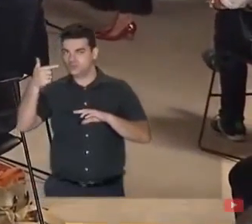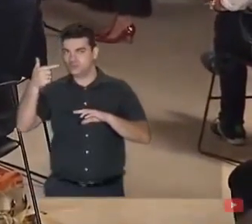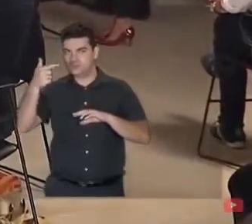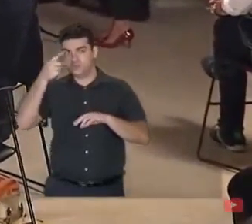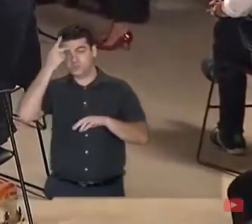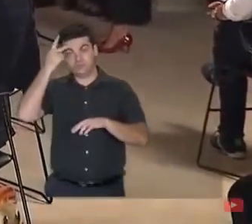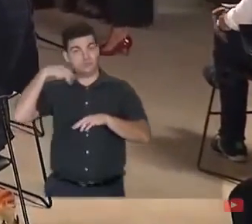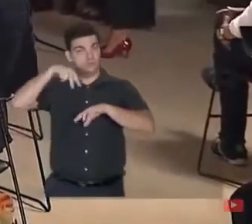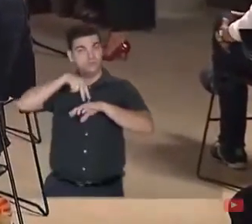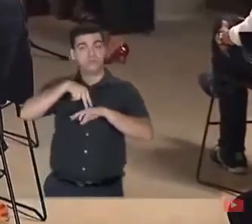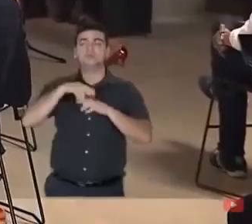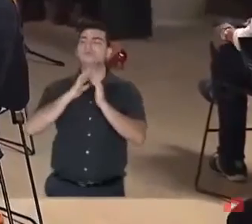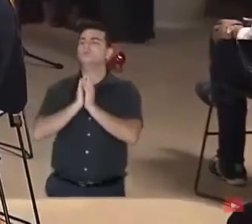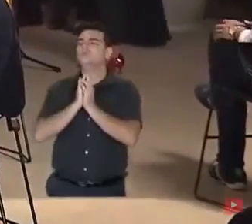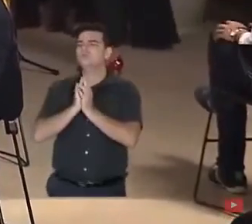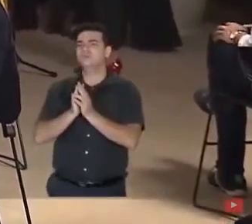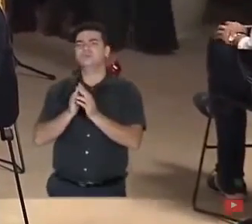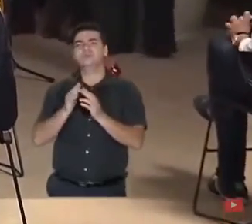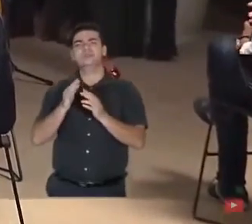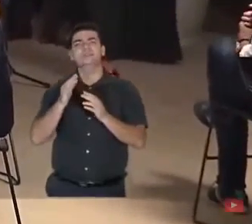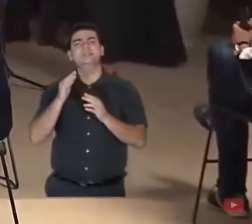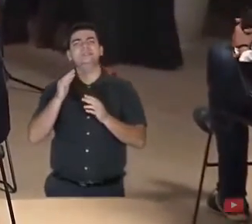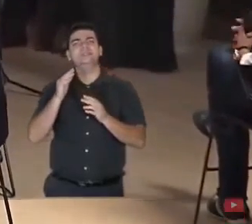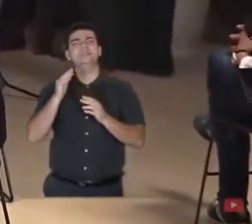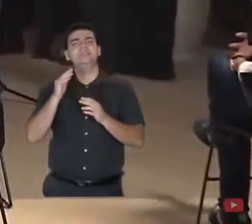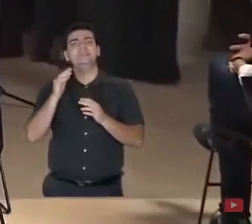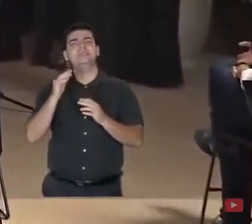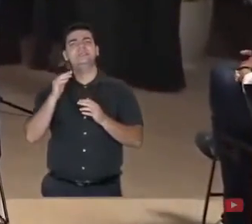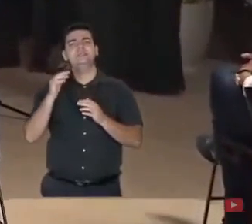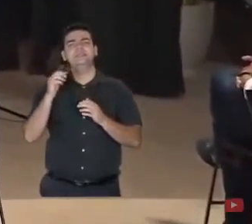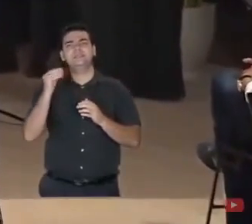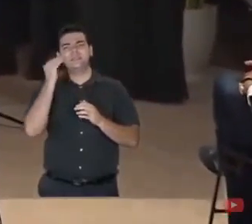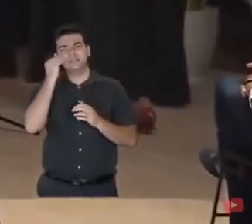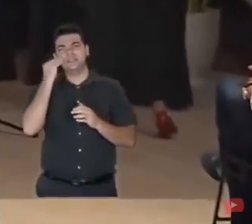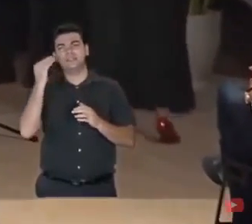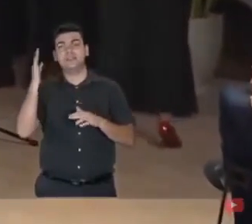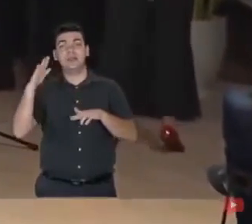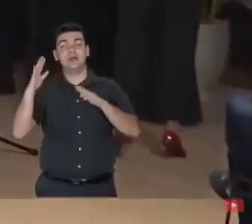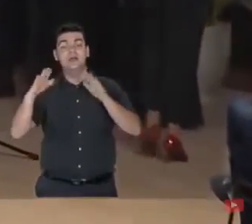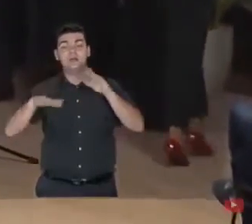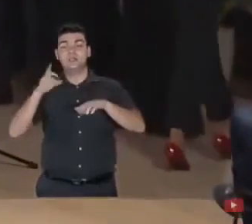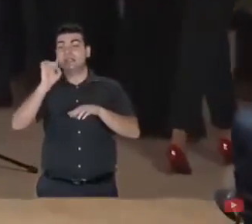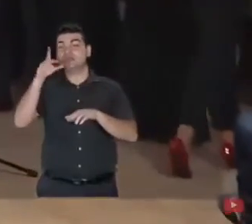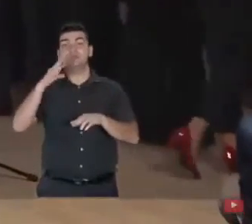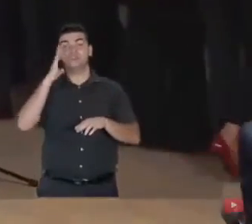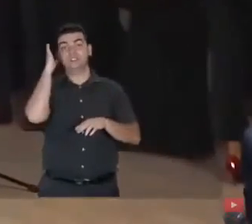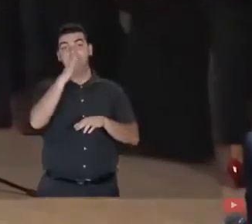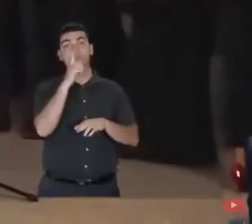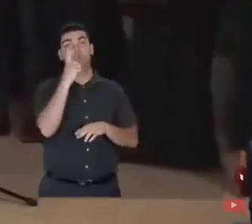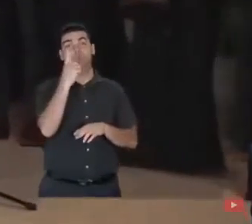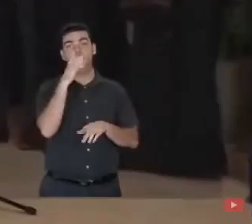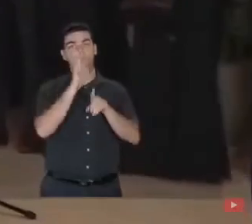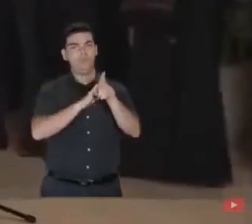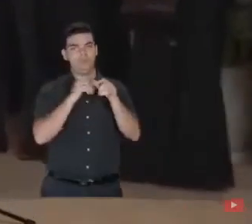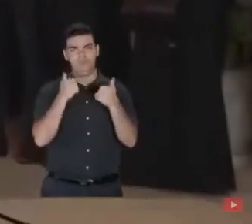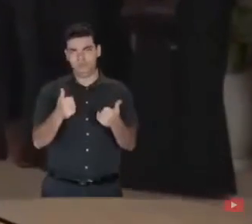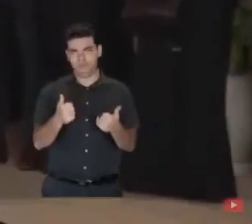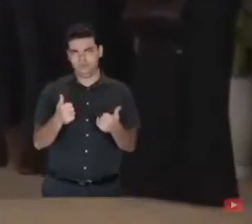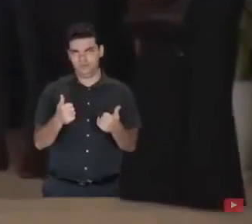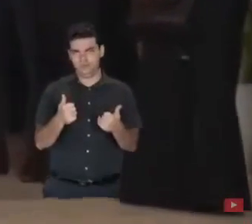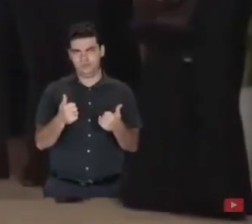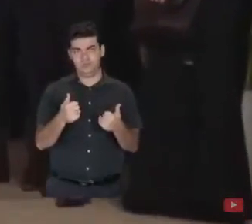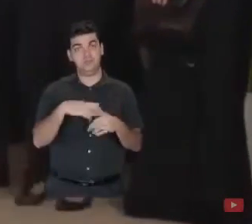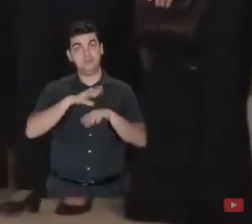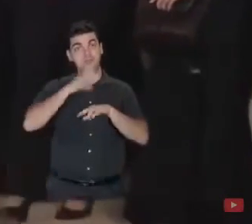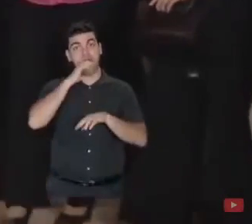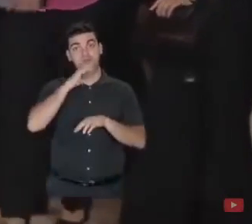para quem vier perguntar, tentar fazer apenas uma pergunta para a gente poder dar alguma celeridade para que todo mundo participe. André de Souza.